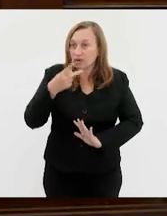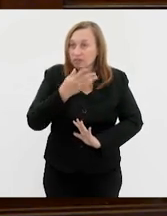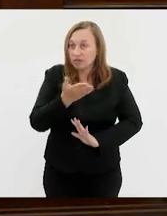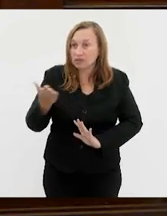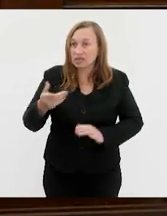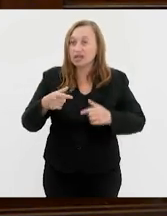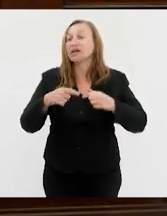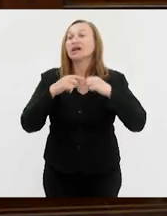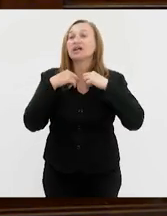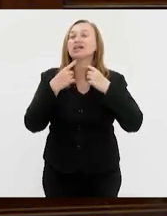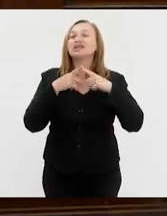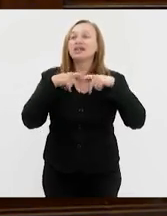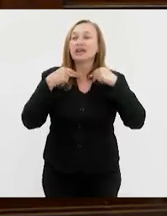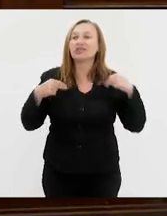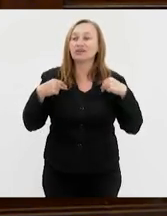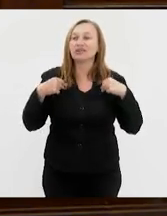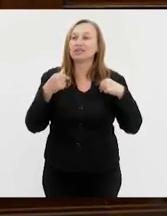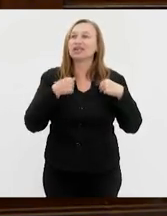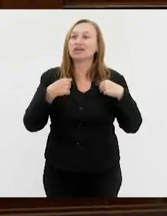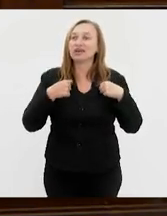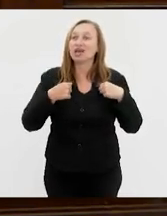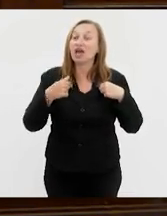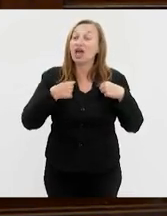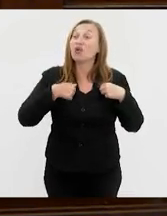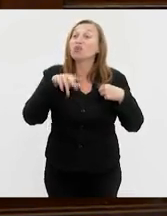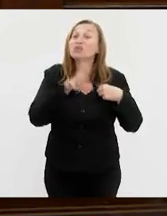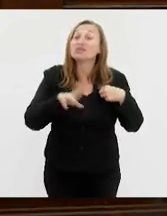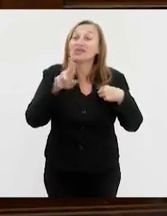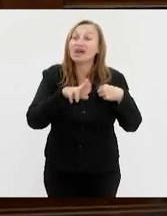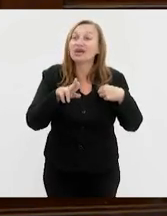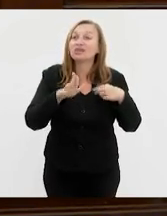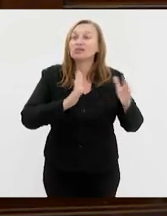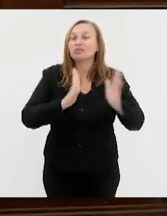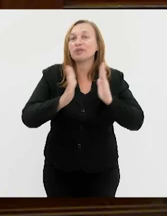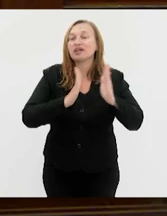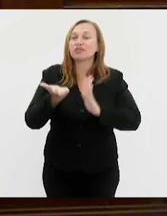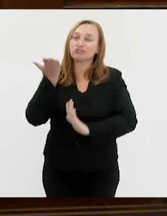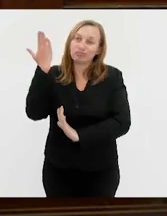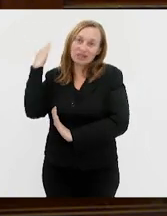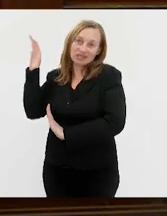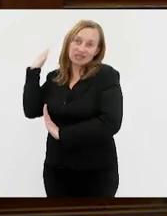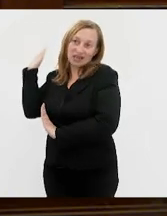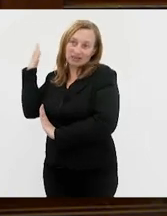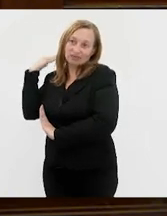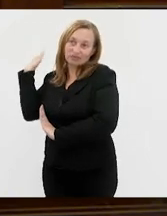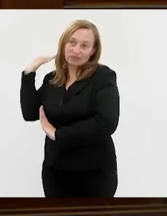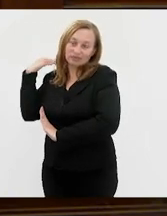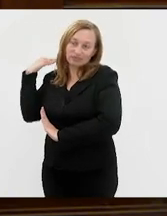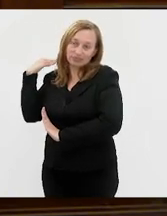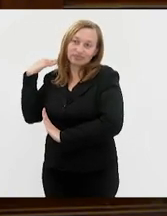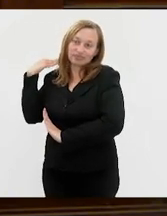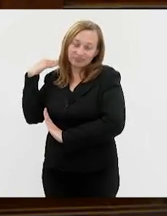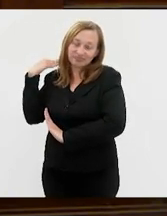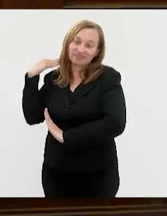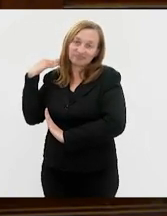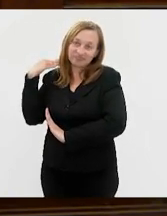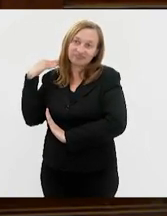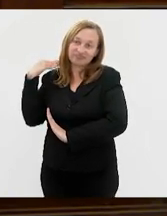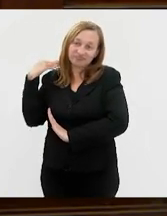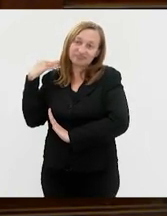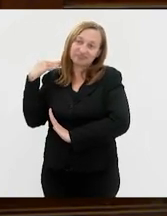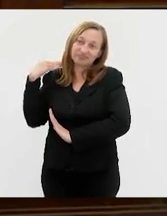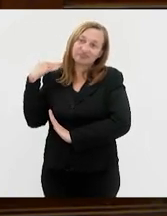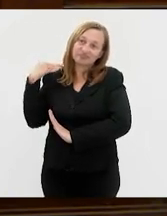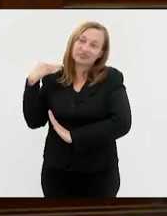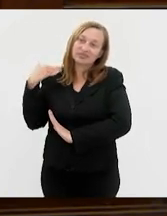aqui. Eu estava com essa gravata aqui. Eu tenho, lavo, guardo ela comigo no